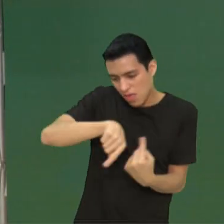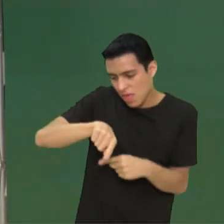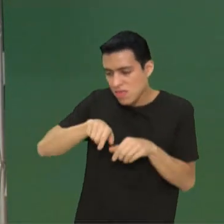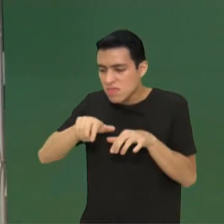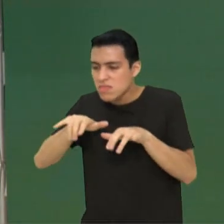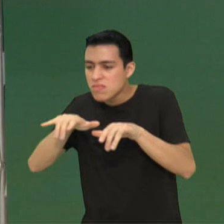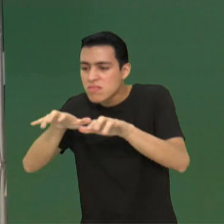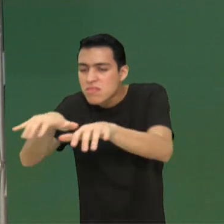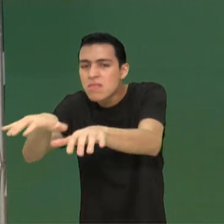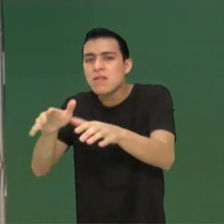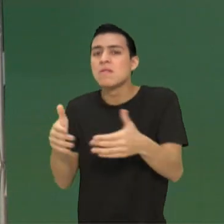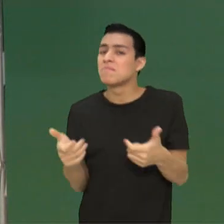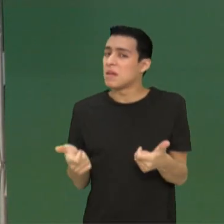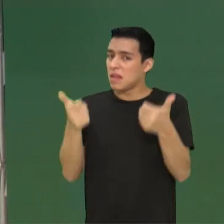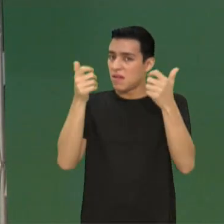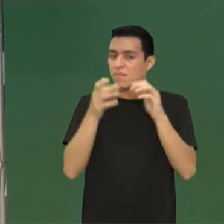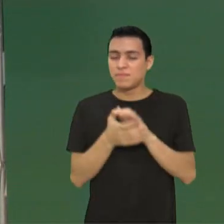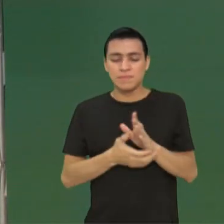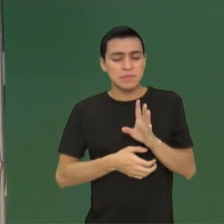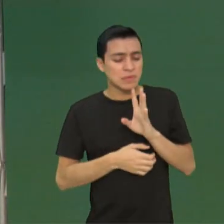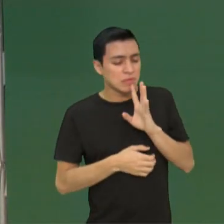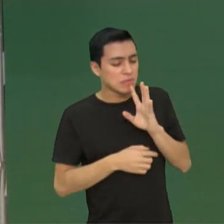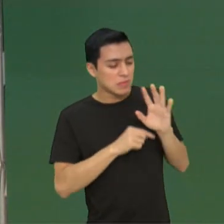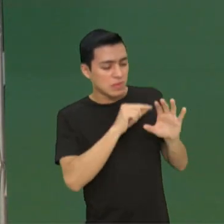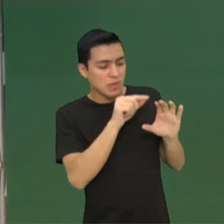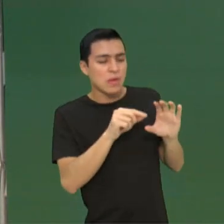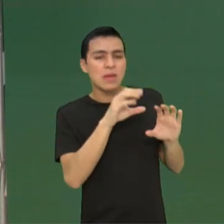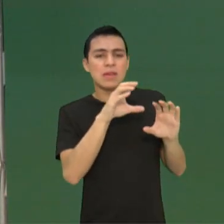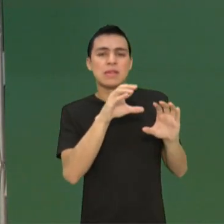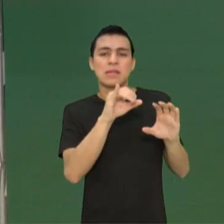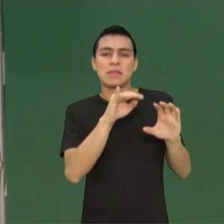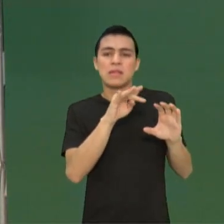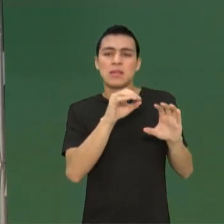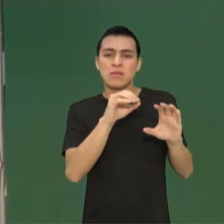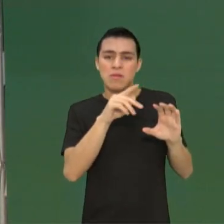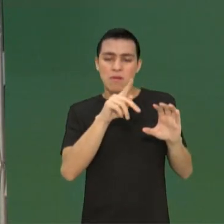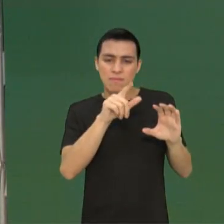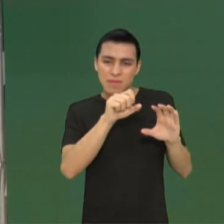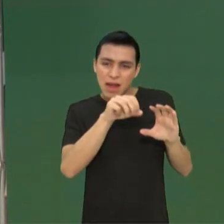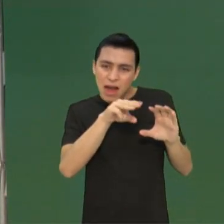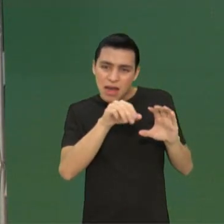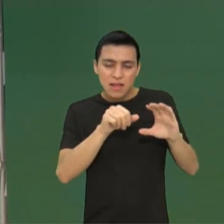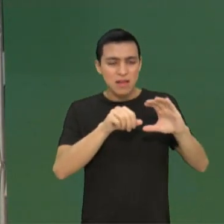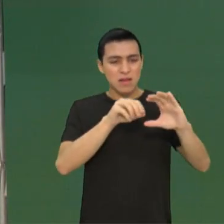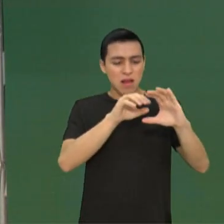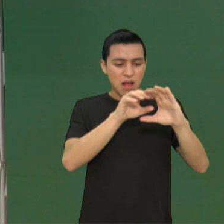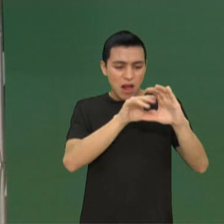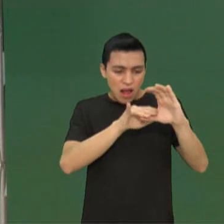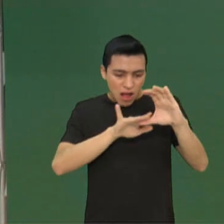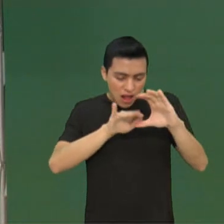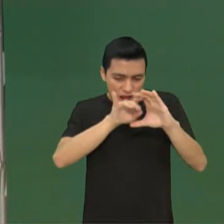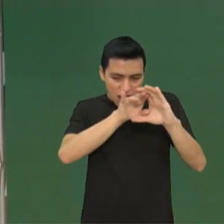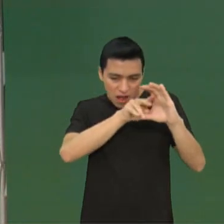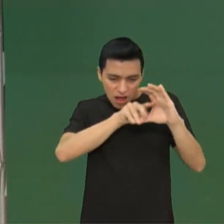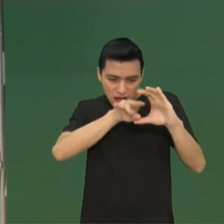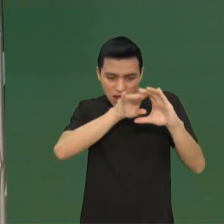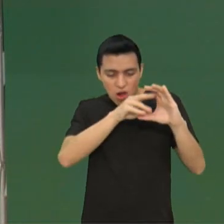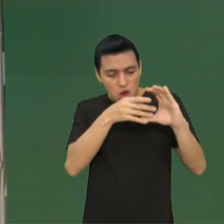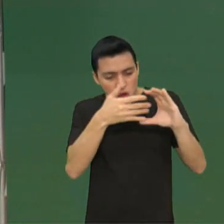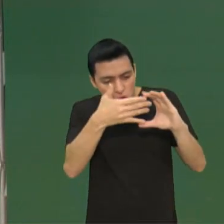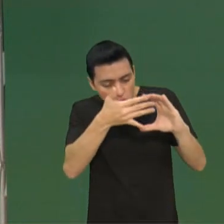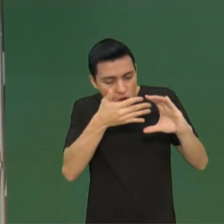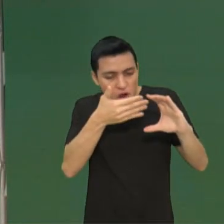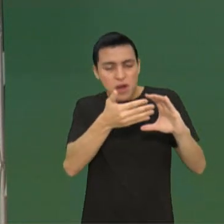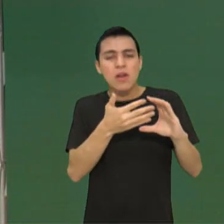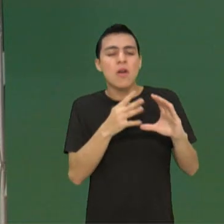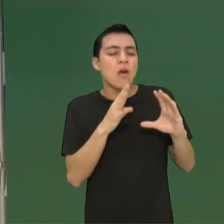coisa. Conhecer o ambiente citoplasmático, aquele espaço para dentro da membrana da célula. Entender os